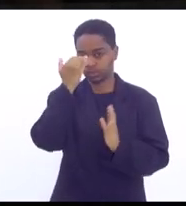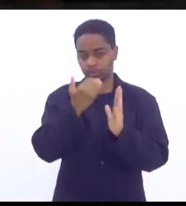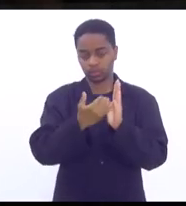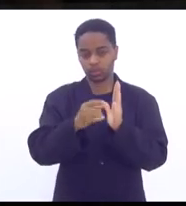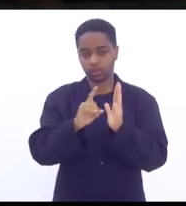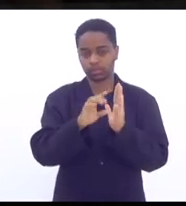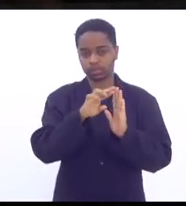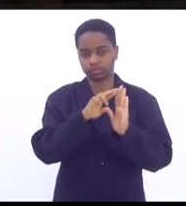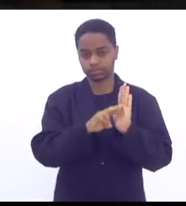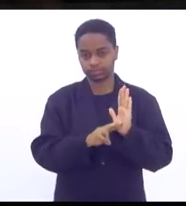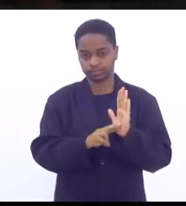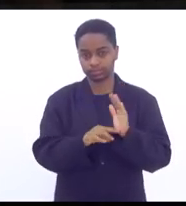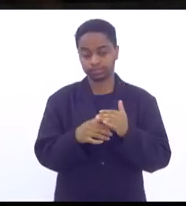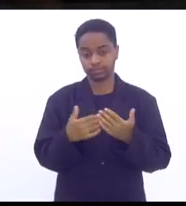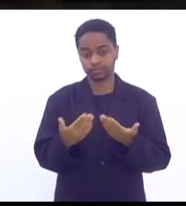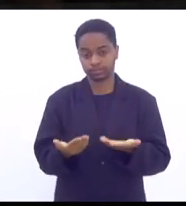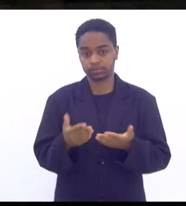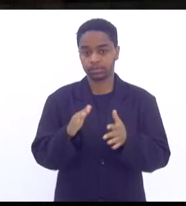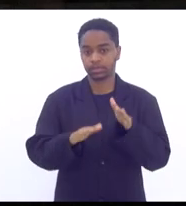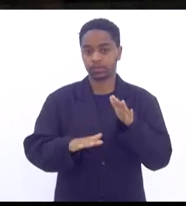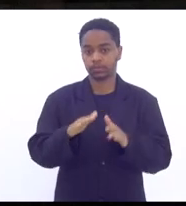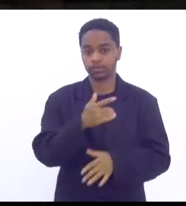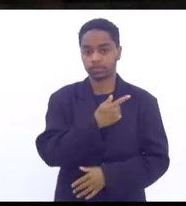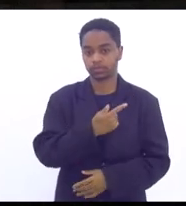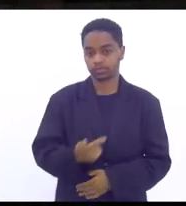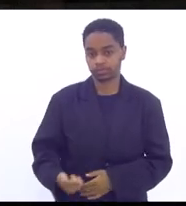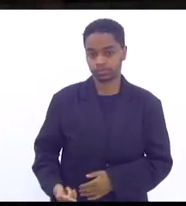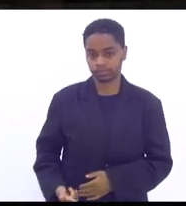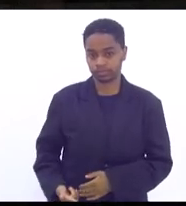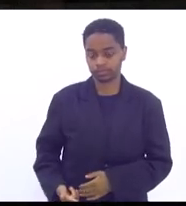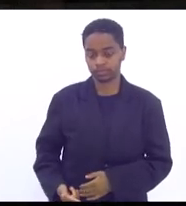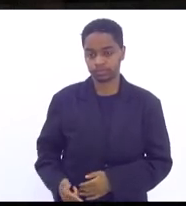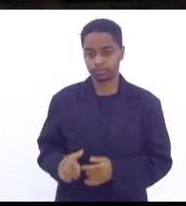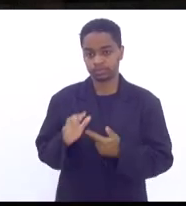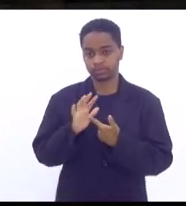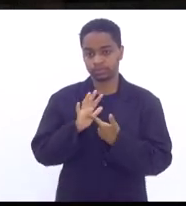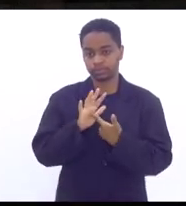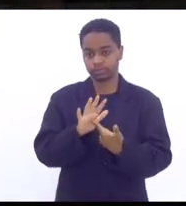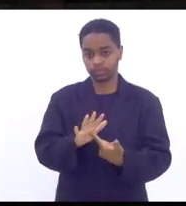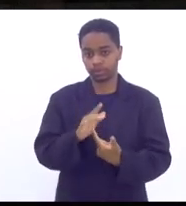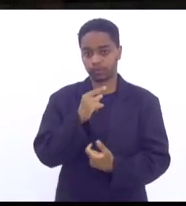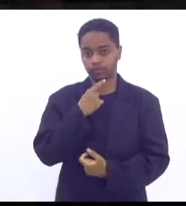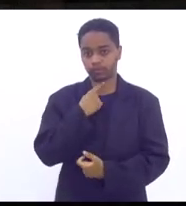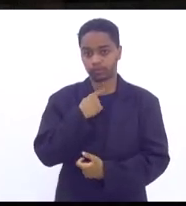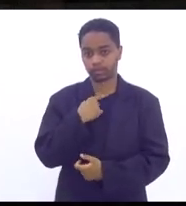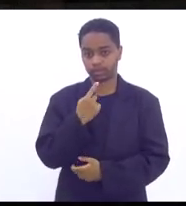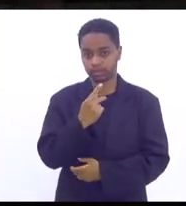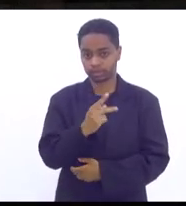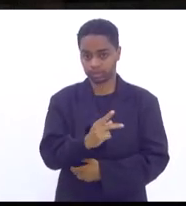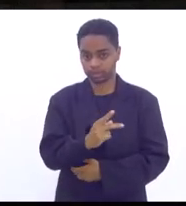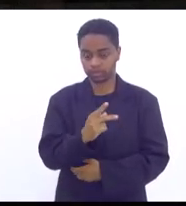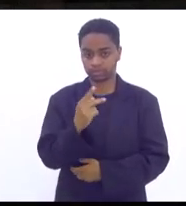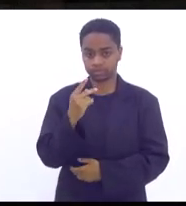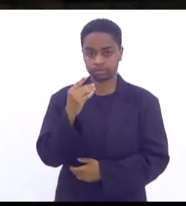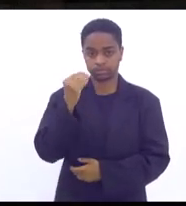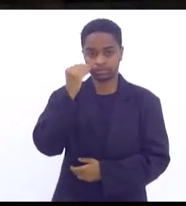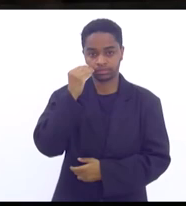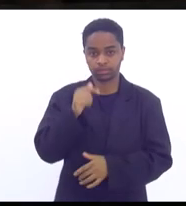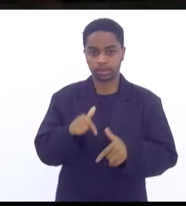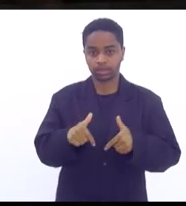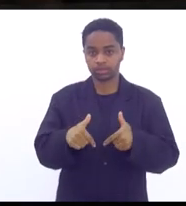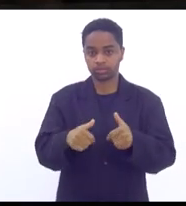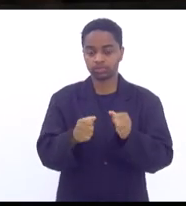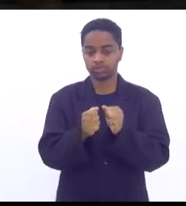conduta. E aí talvez o governador esteja expressando o desejo de ter uma ação conjunta